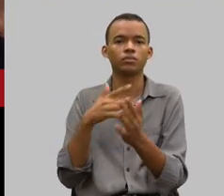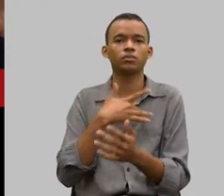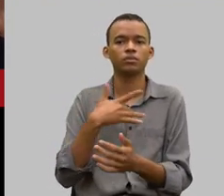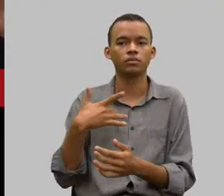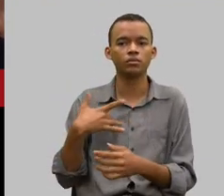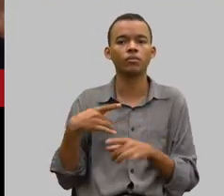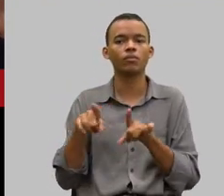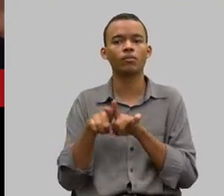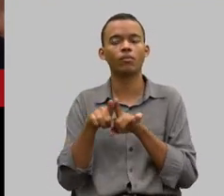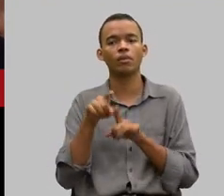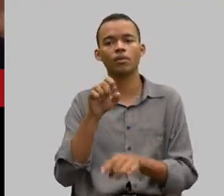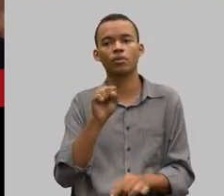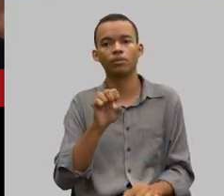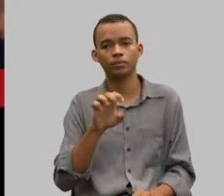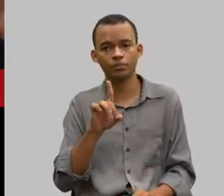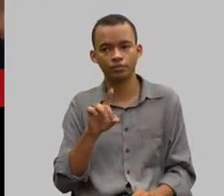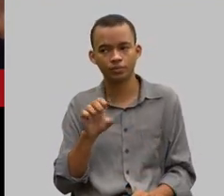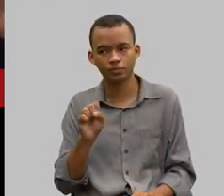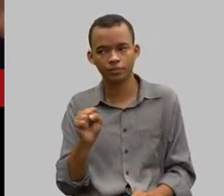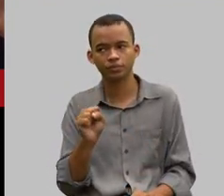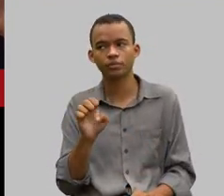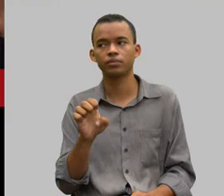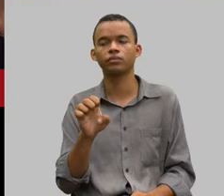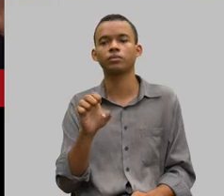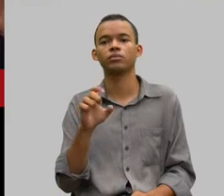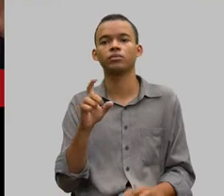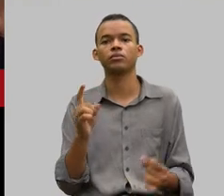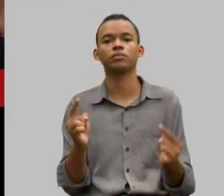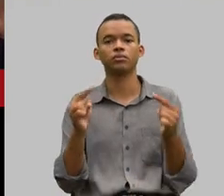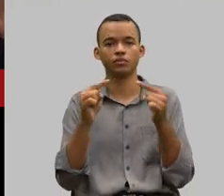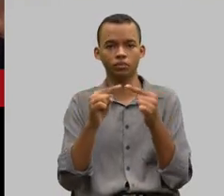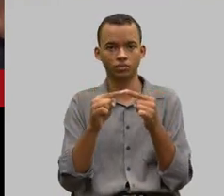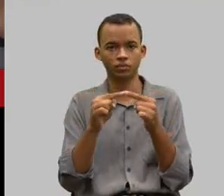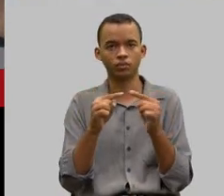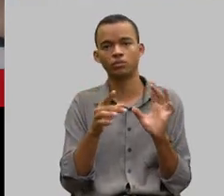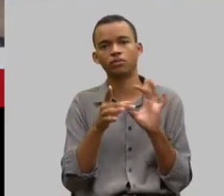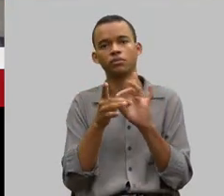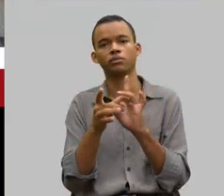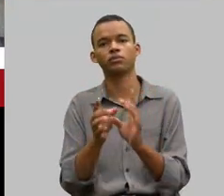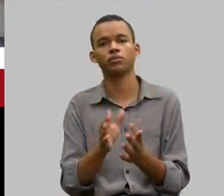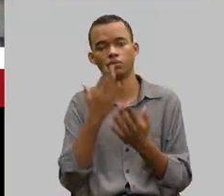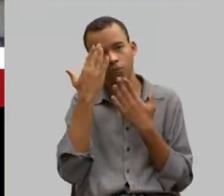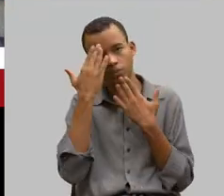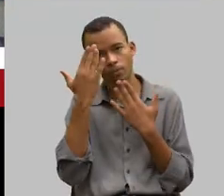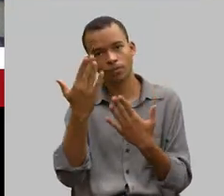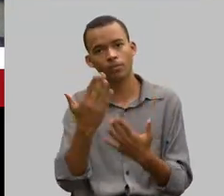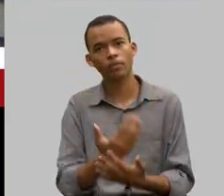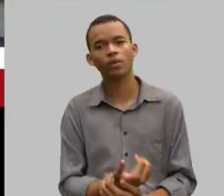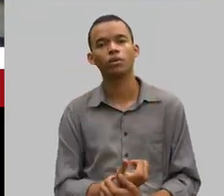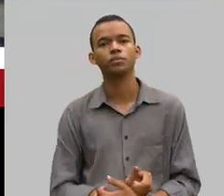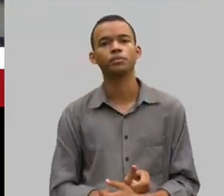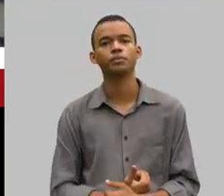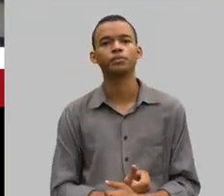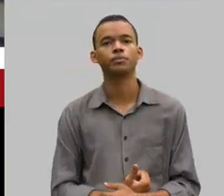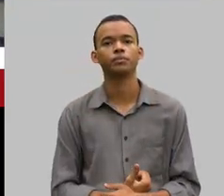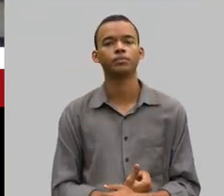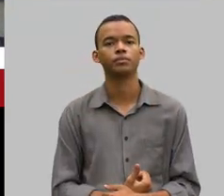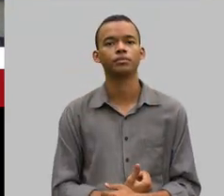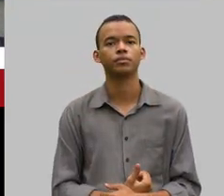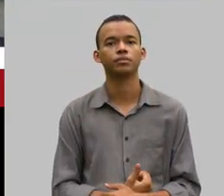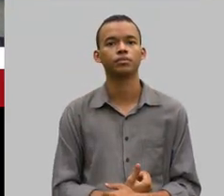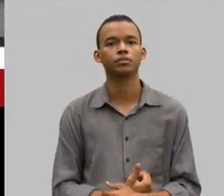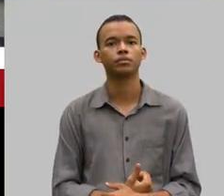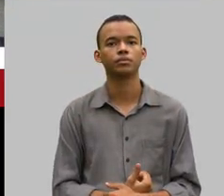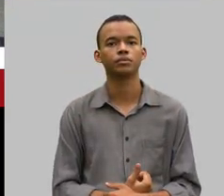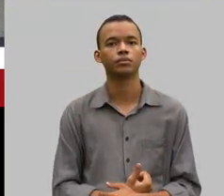cedes que hoje possui essa atribuição Muito obrigado senhor presidente a palavra secretário Marcelo aro